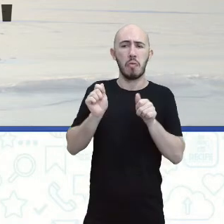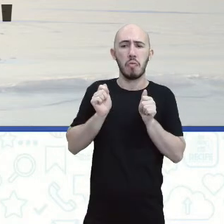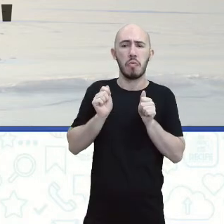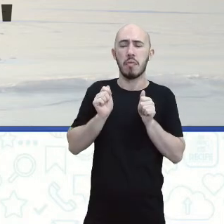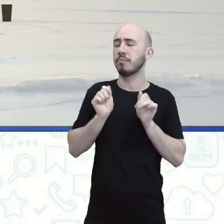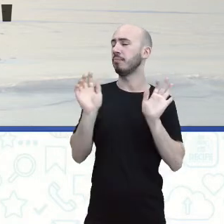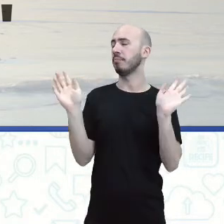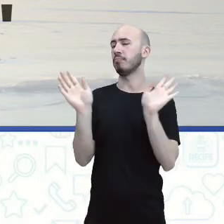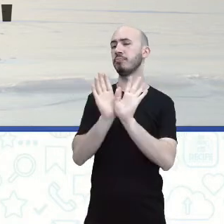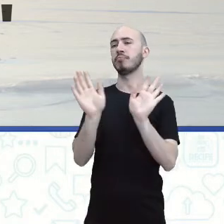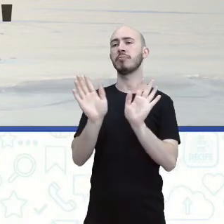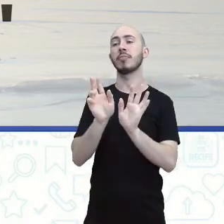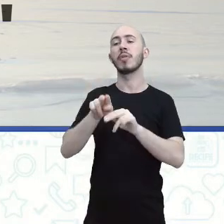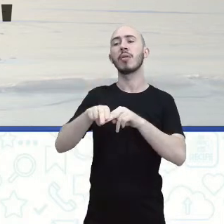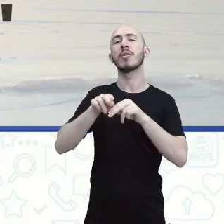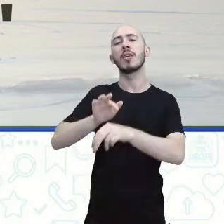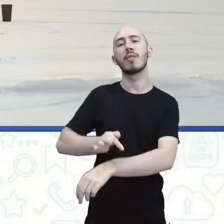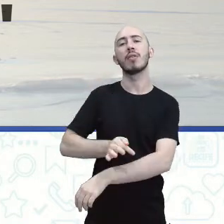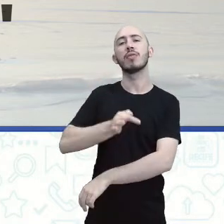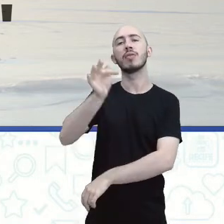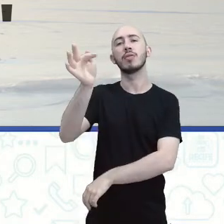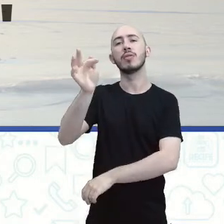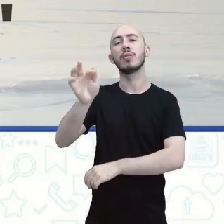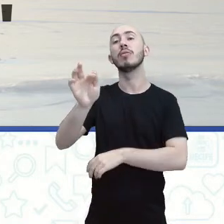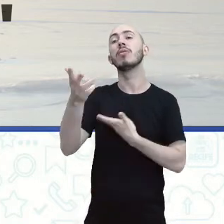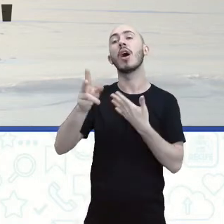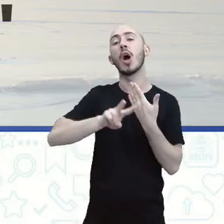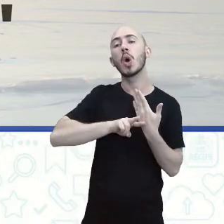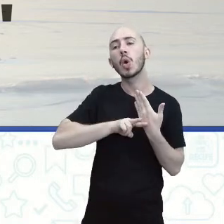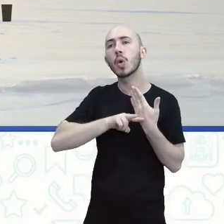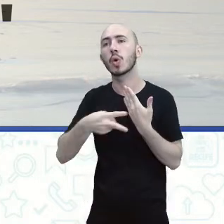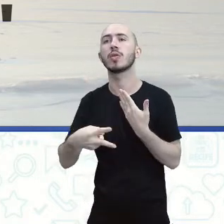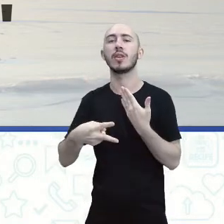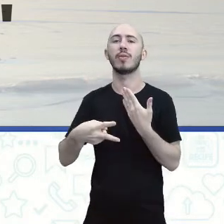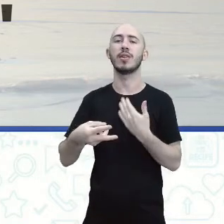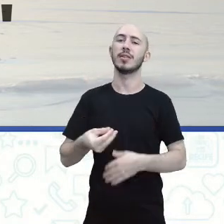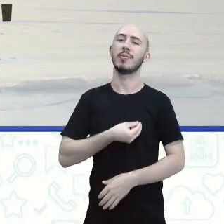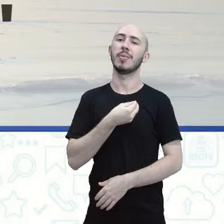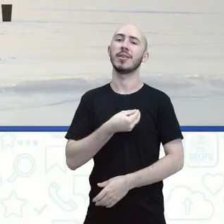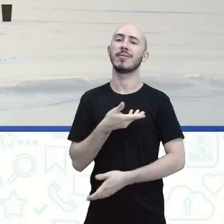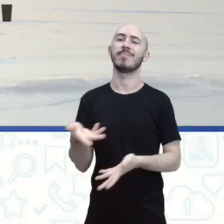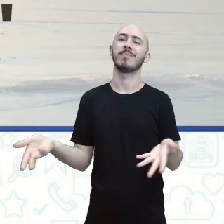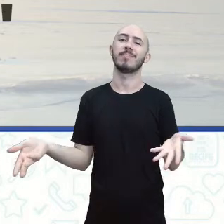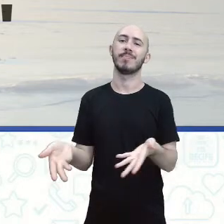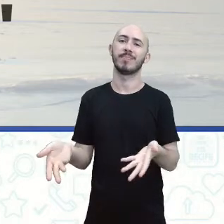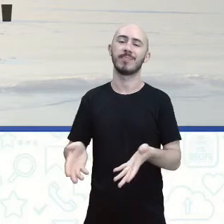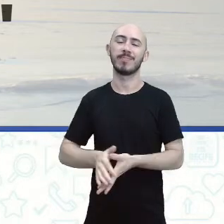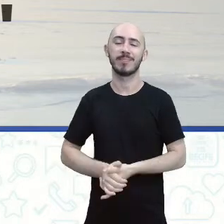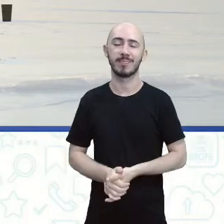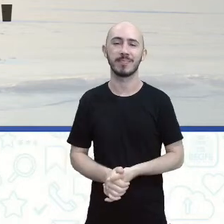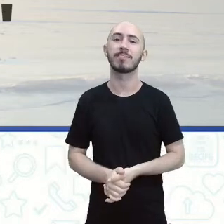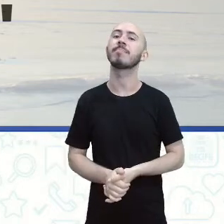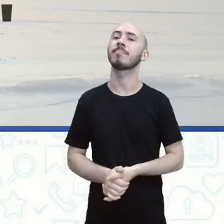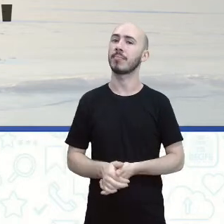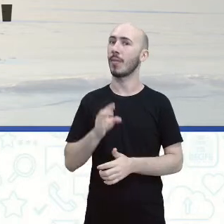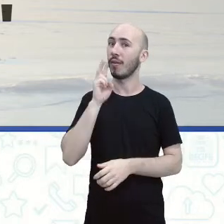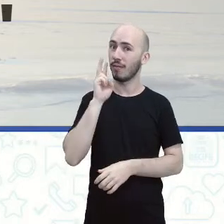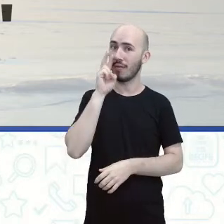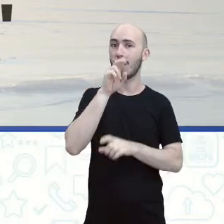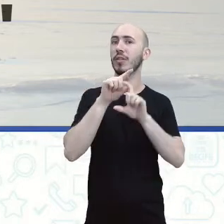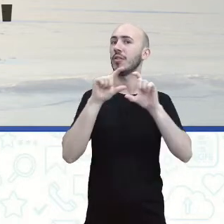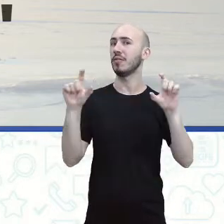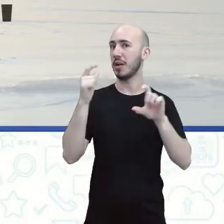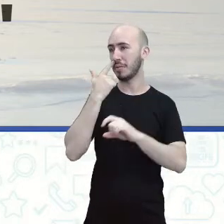o futuro é a consequência do presente. Eita, gente, é forte, hein?